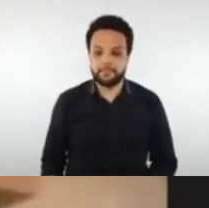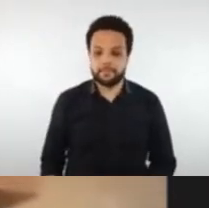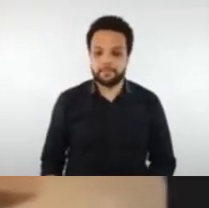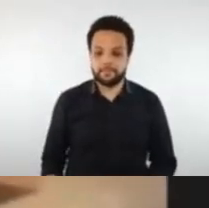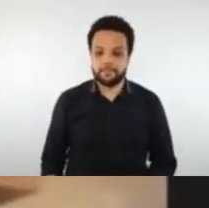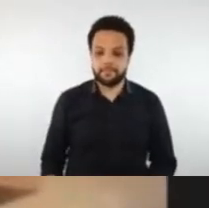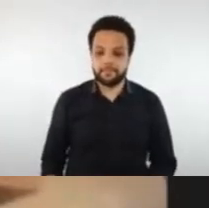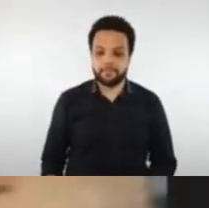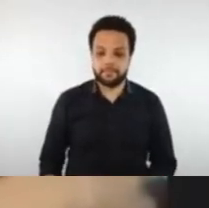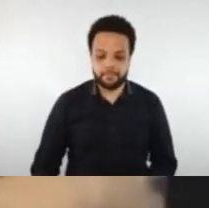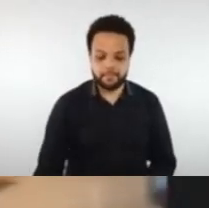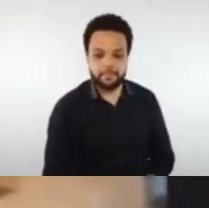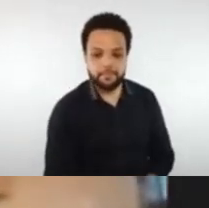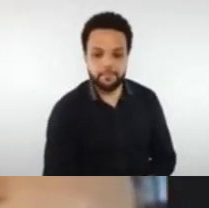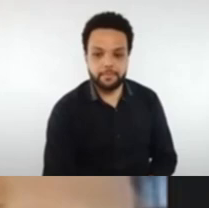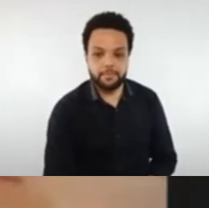Obrigado, Gê.